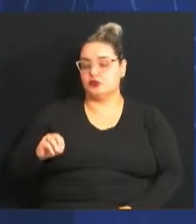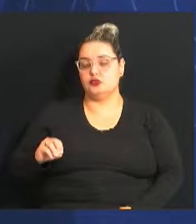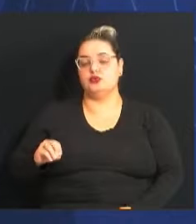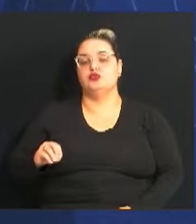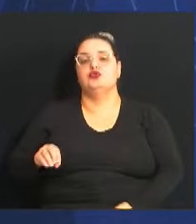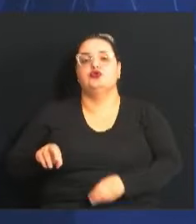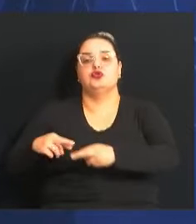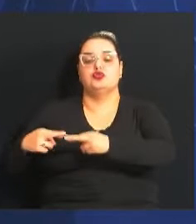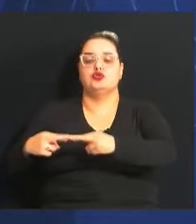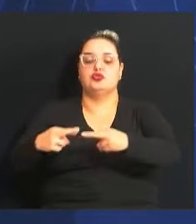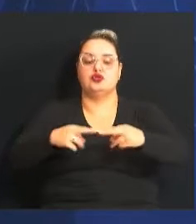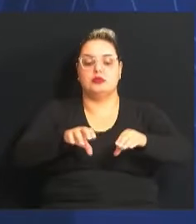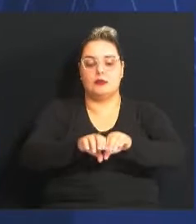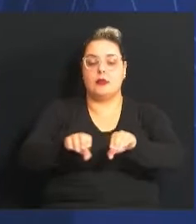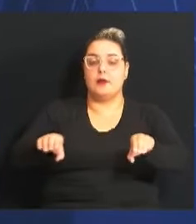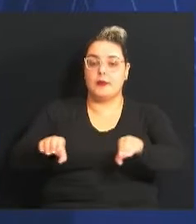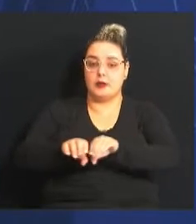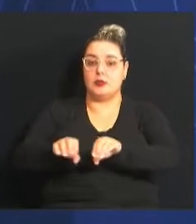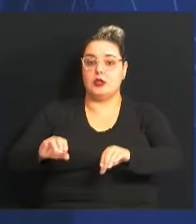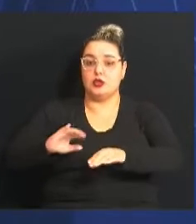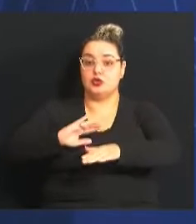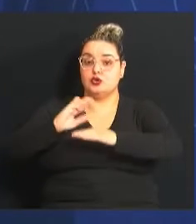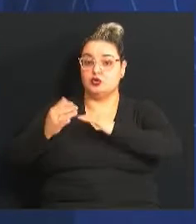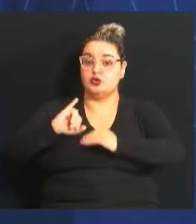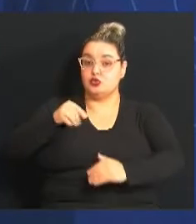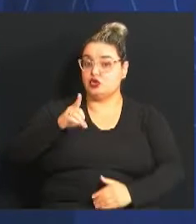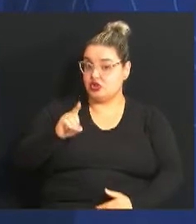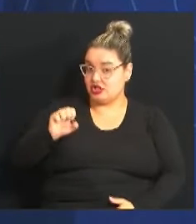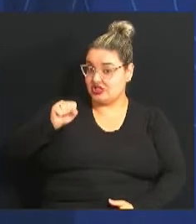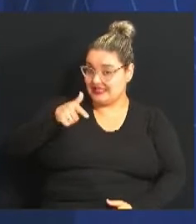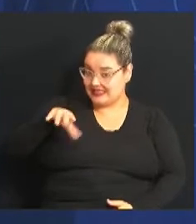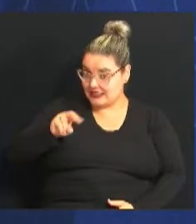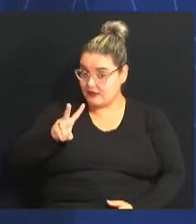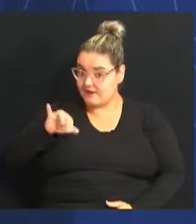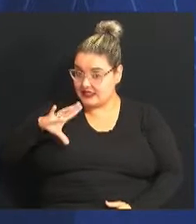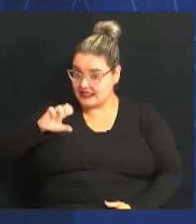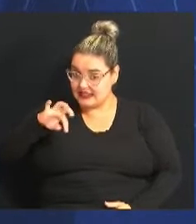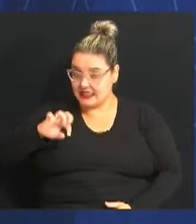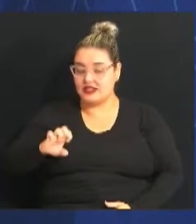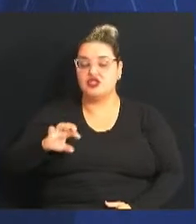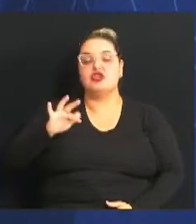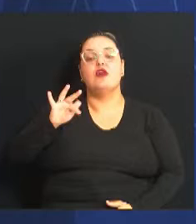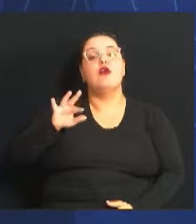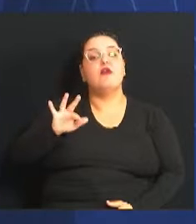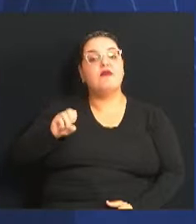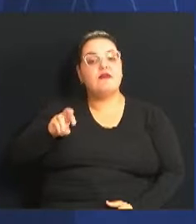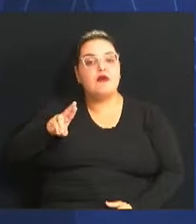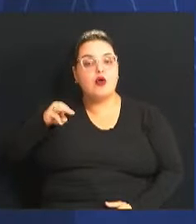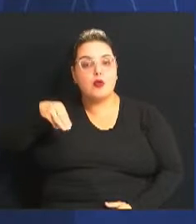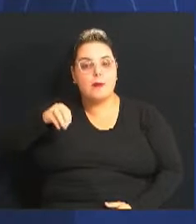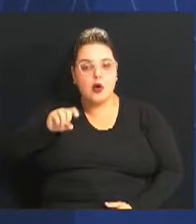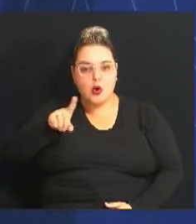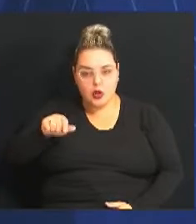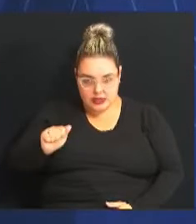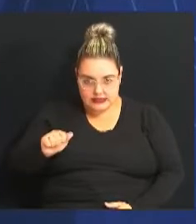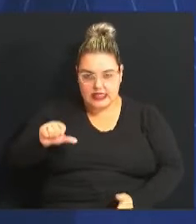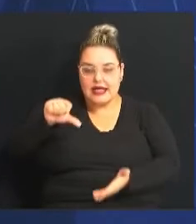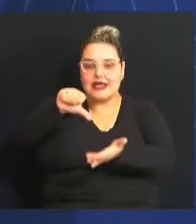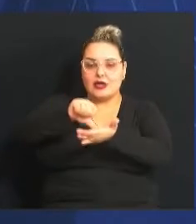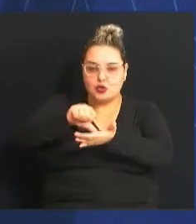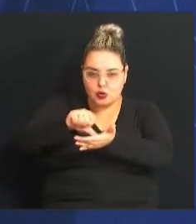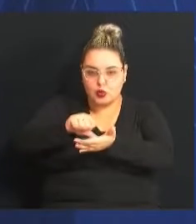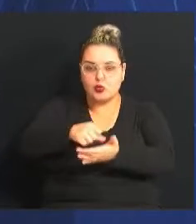água para os moradores do Jardim São Vicente, Vila Formosa e Núcleo Residencial